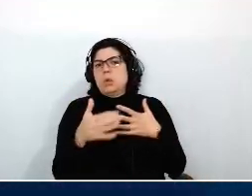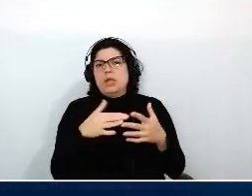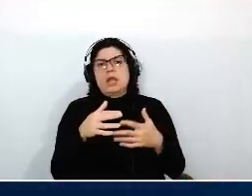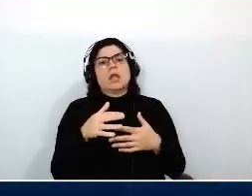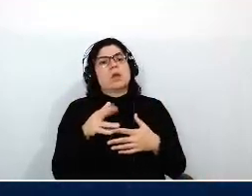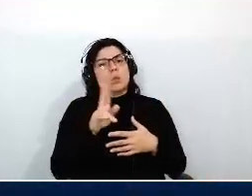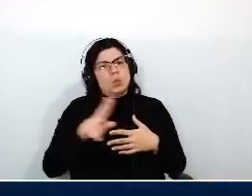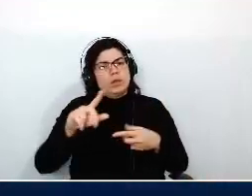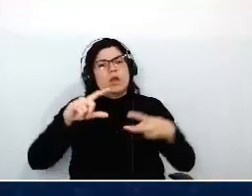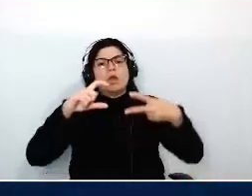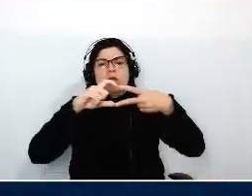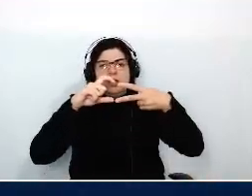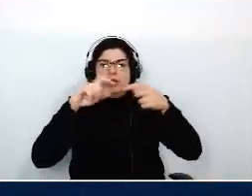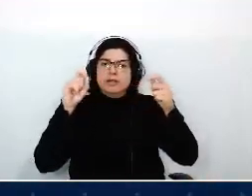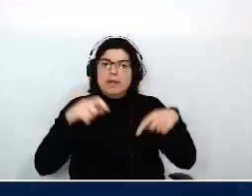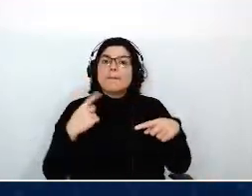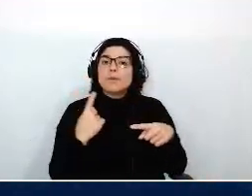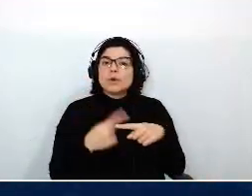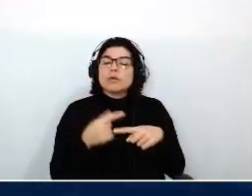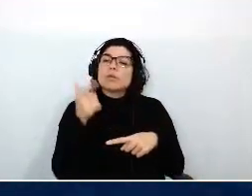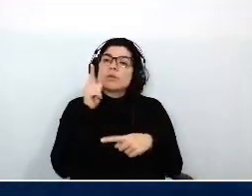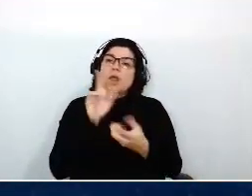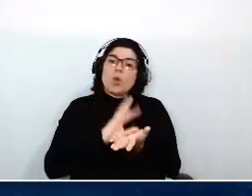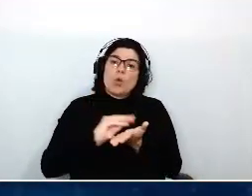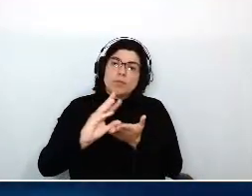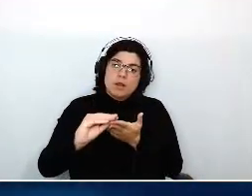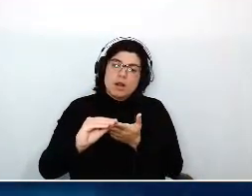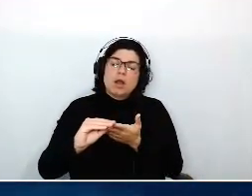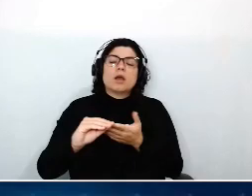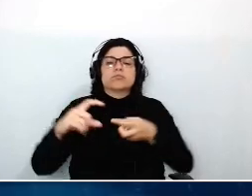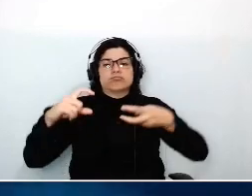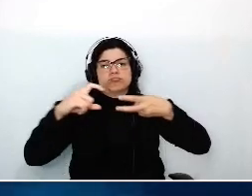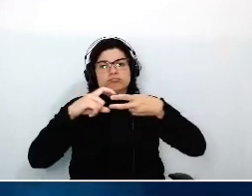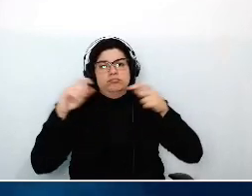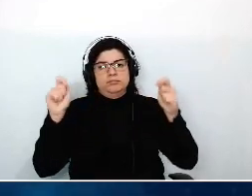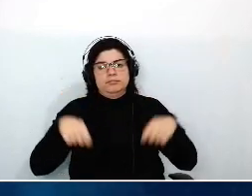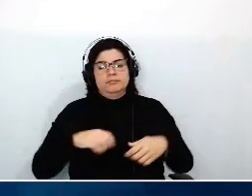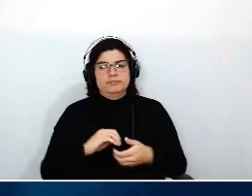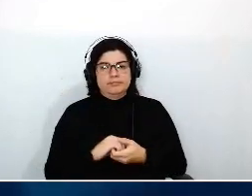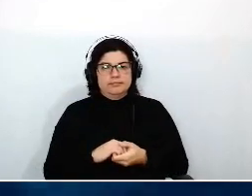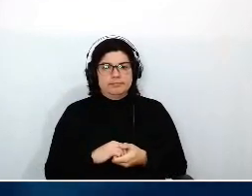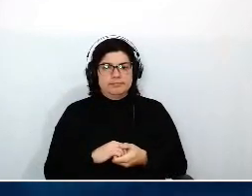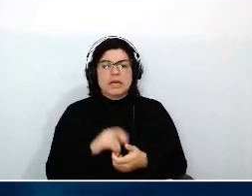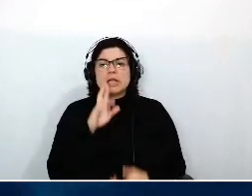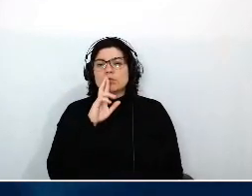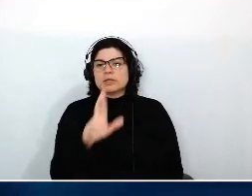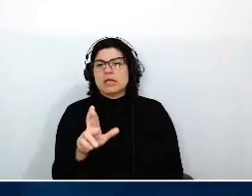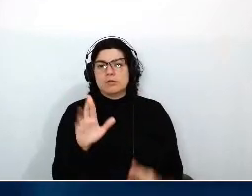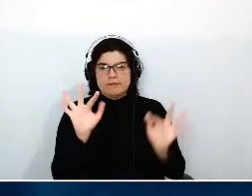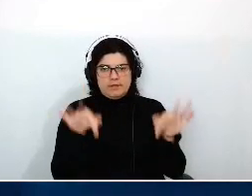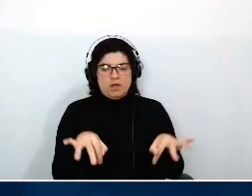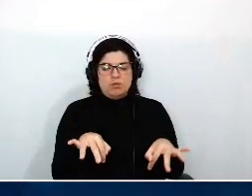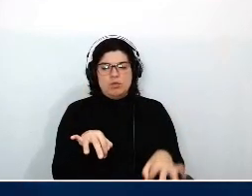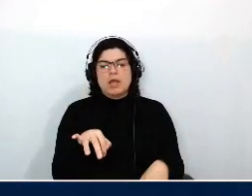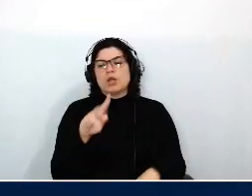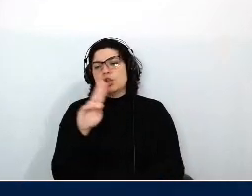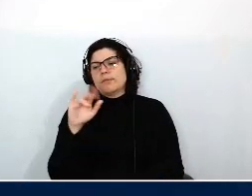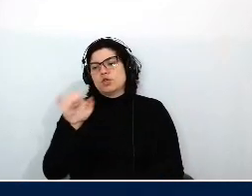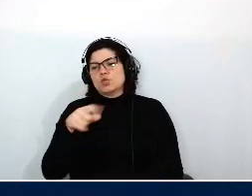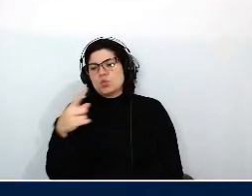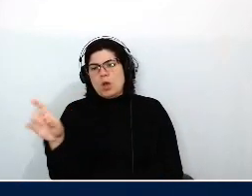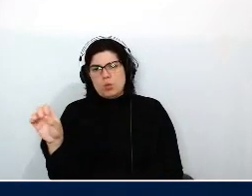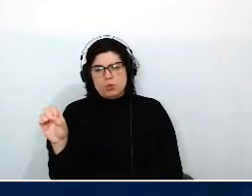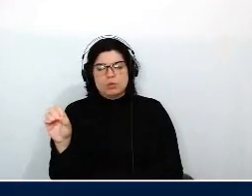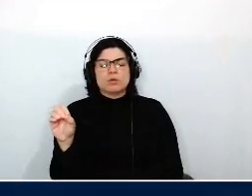rodar a FEL, porque no fim compila para PHP. Show demais. O resultado final, o João Vitor Araújo falou o seguinte: o resultado final